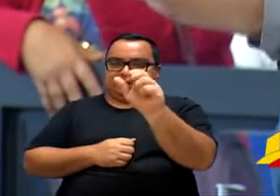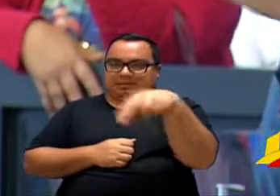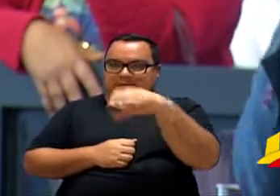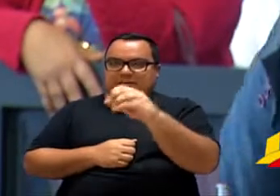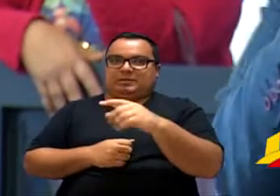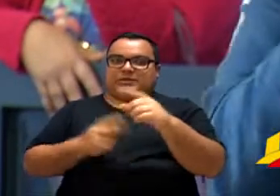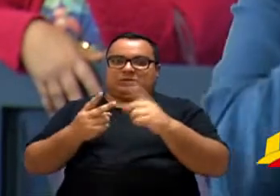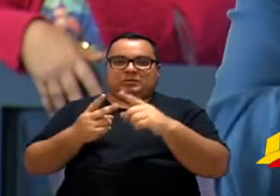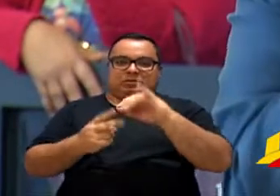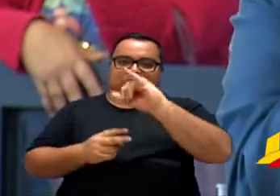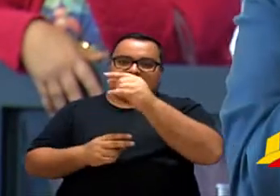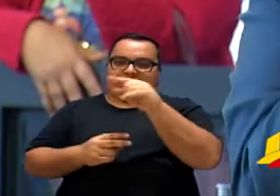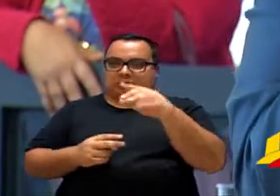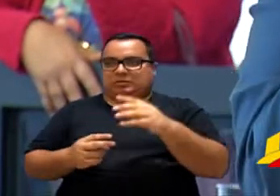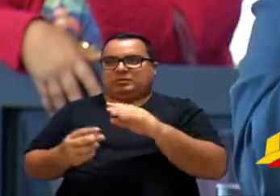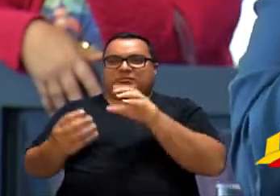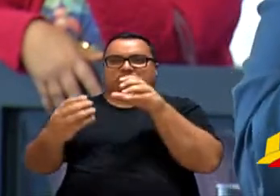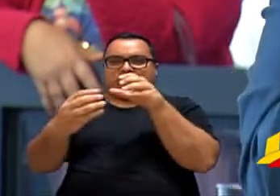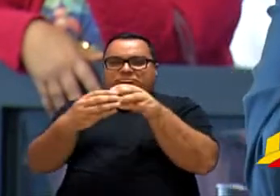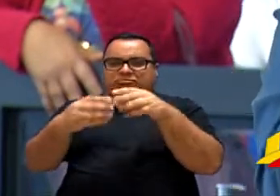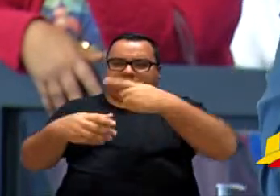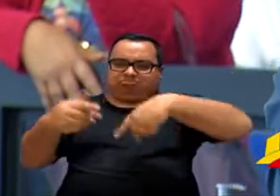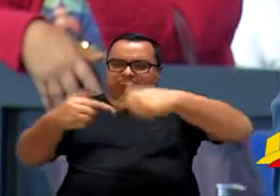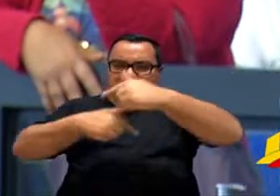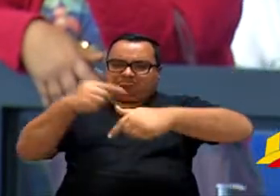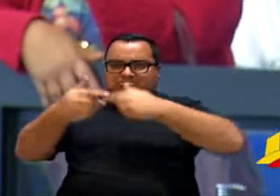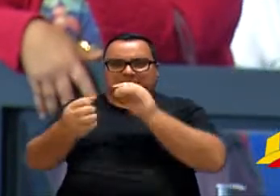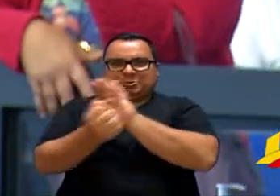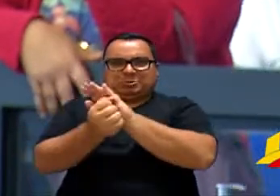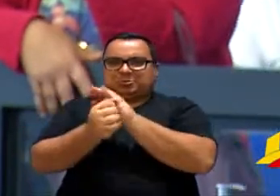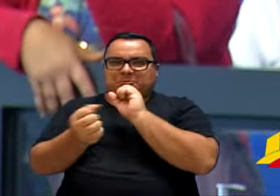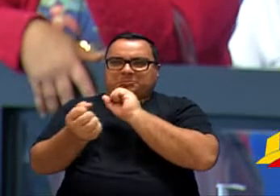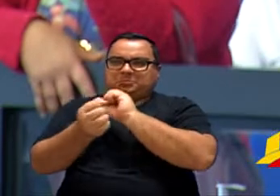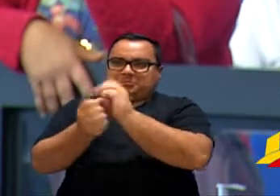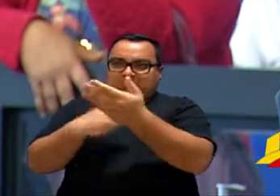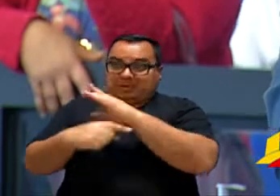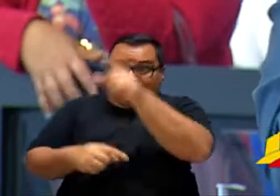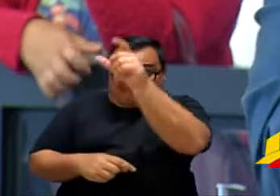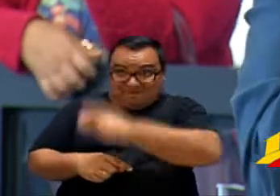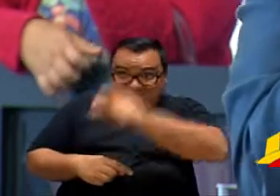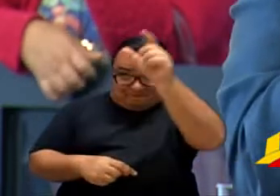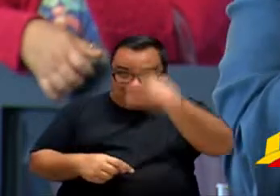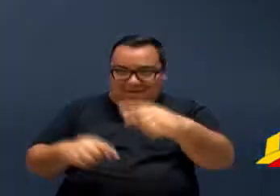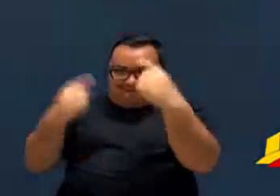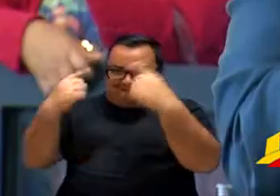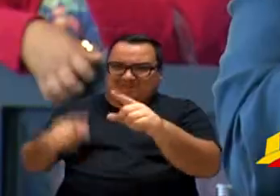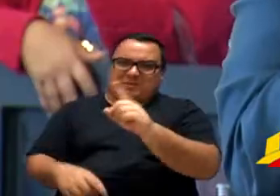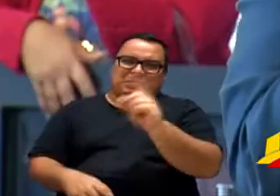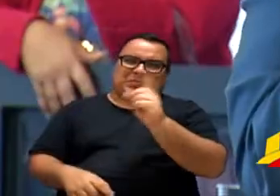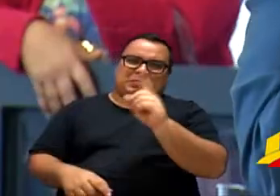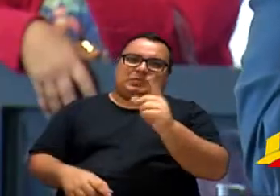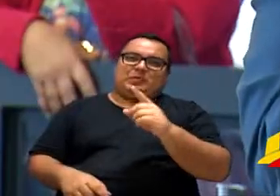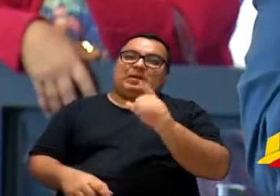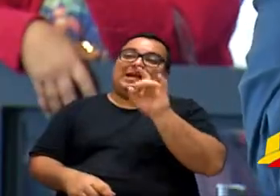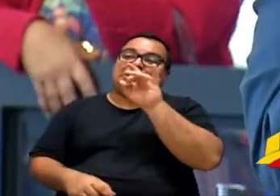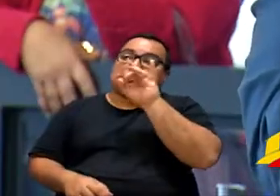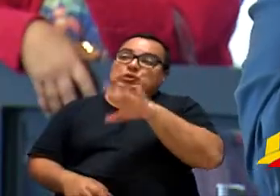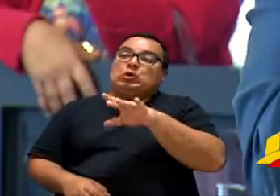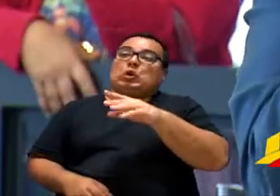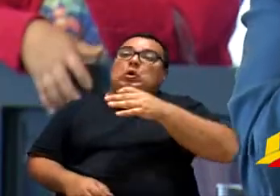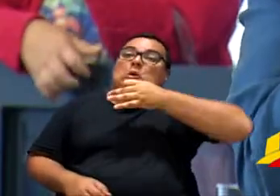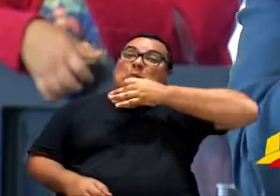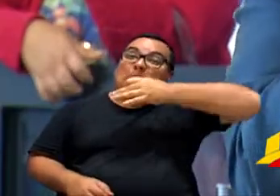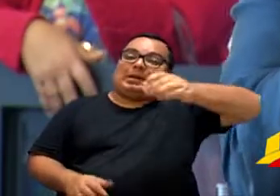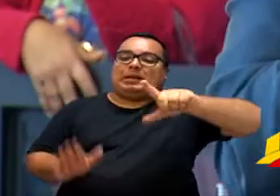também faz parte da minha comissão na comissão de Economia nós estamos dando sem parecers técnicos nossos